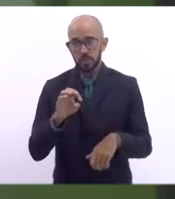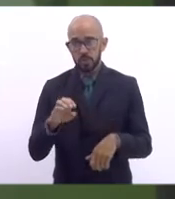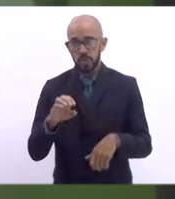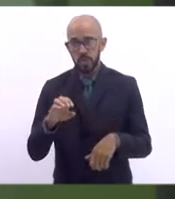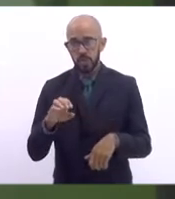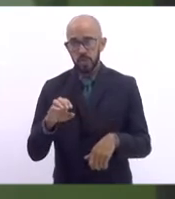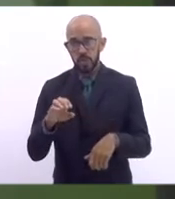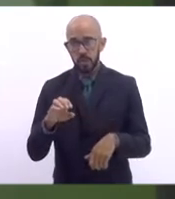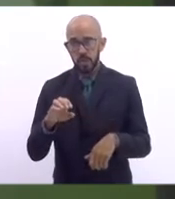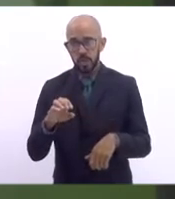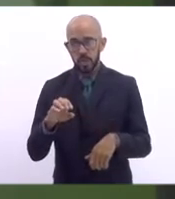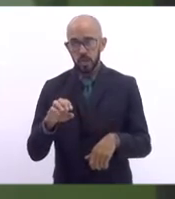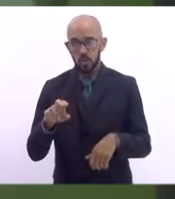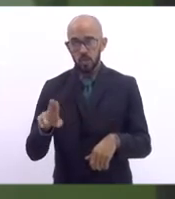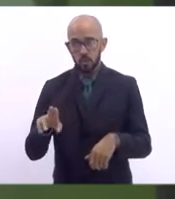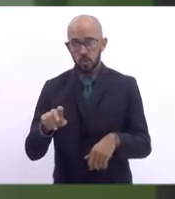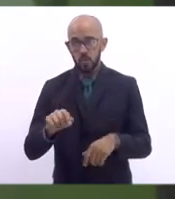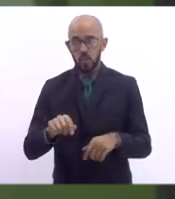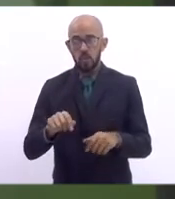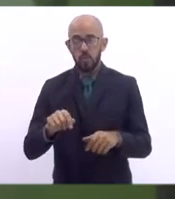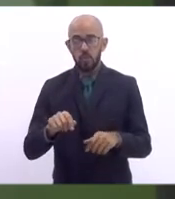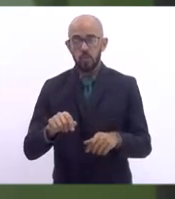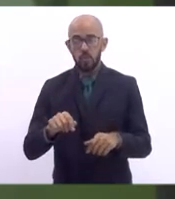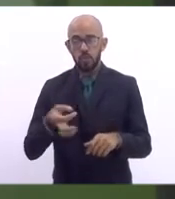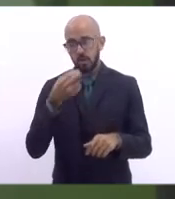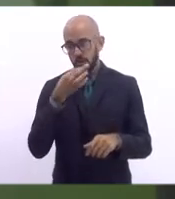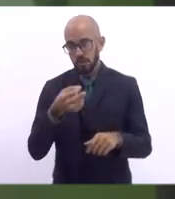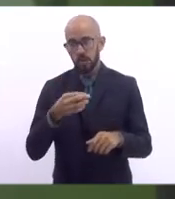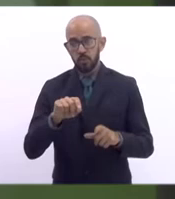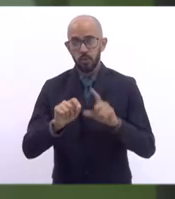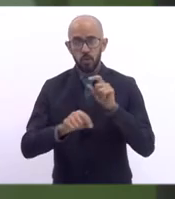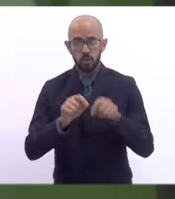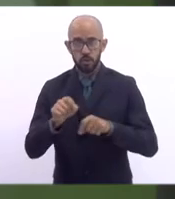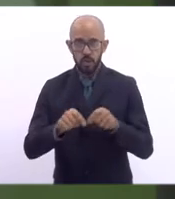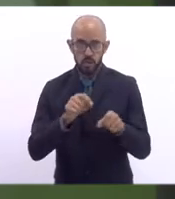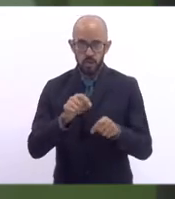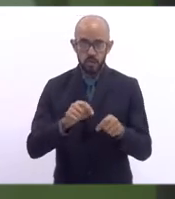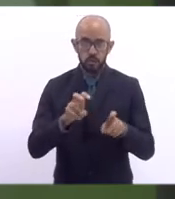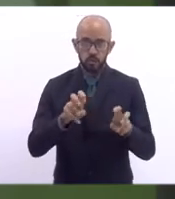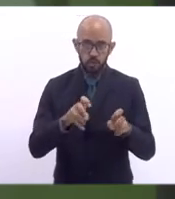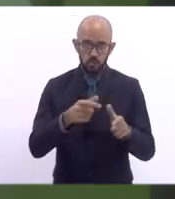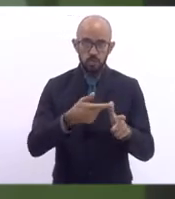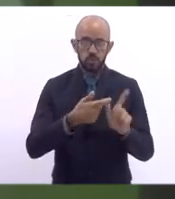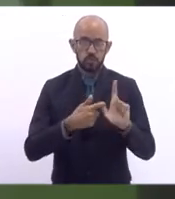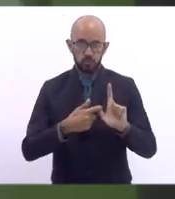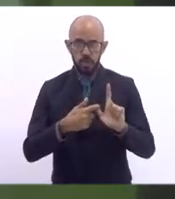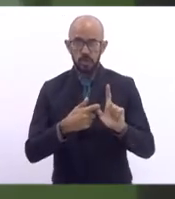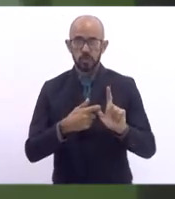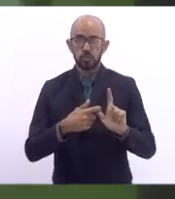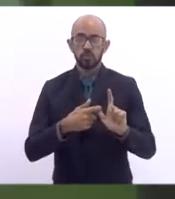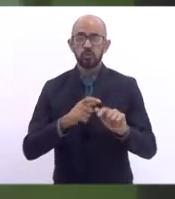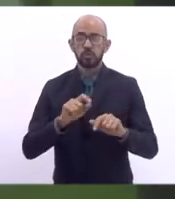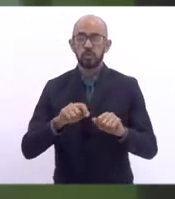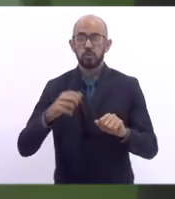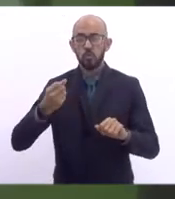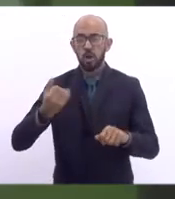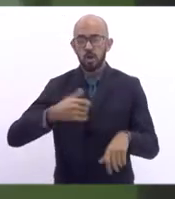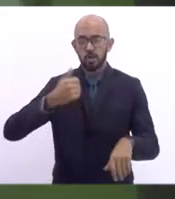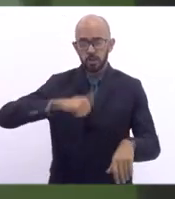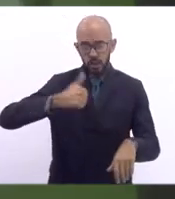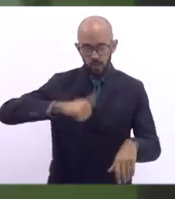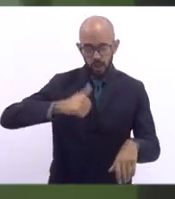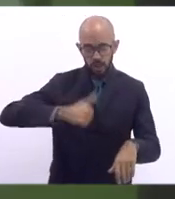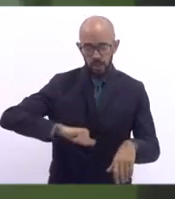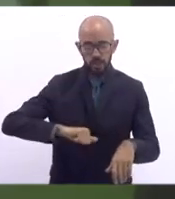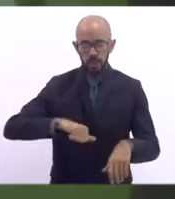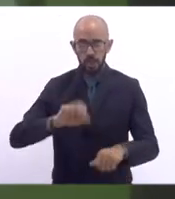geral foi aparecer adverso mas em relação aos empréstimos aqui "ao analisarmos o balanço patrimonial